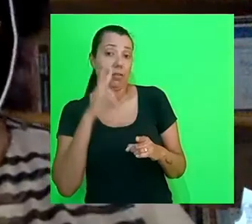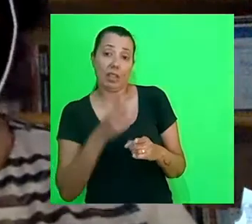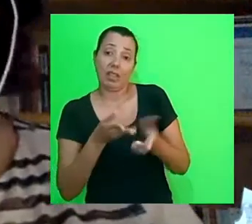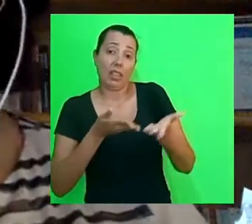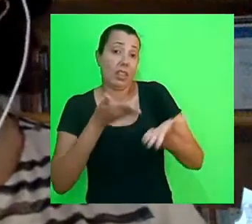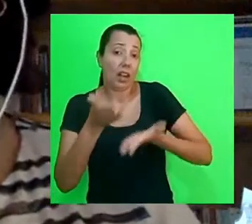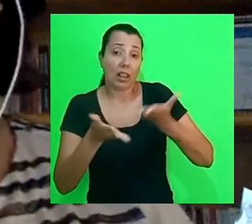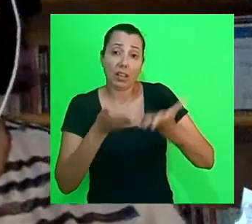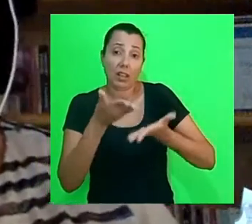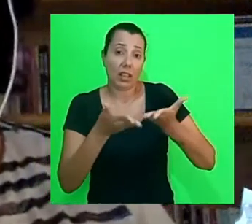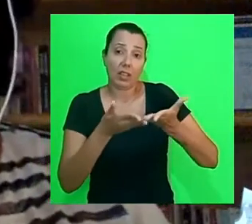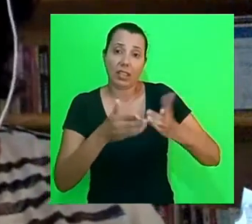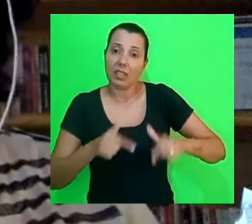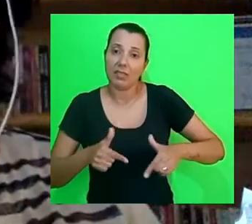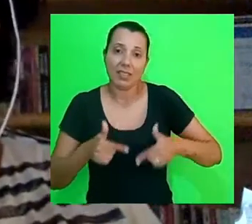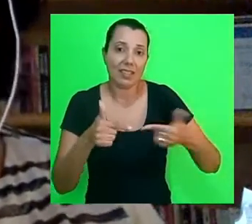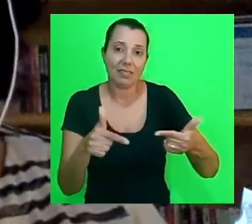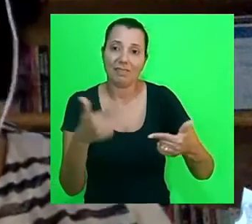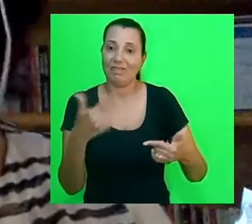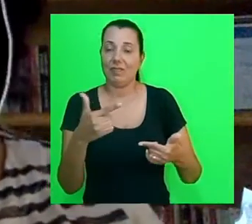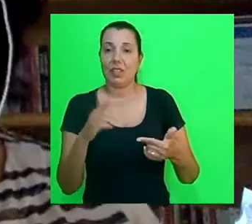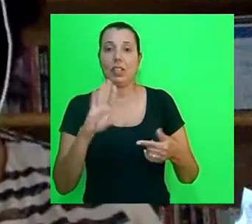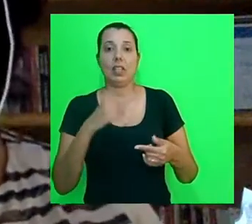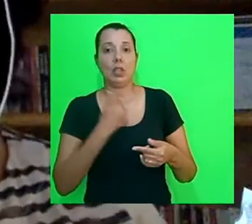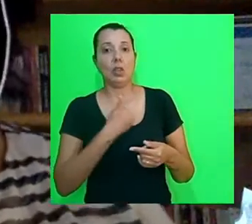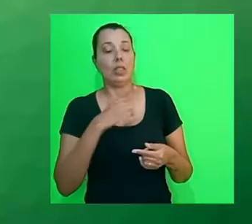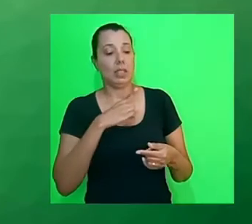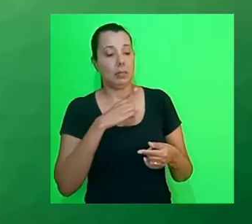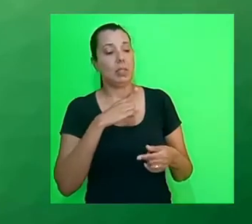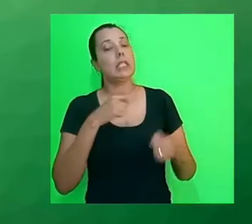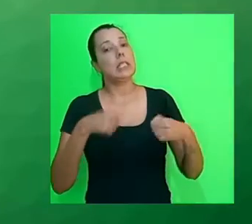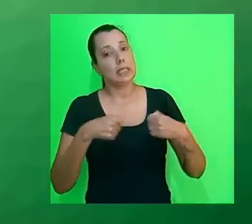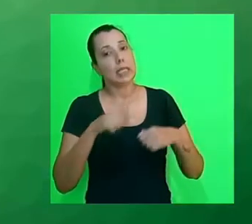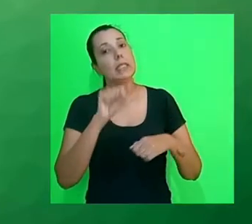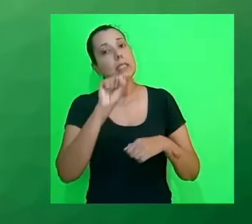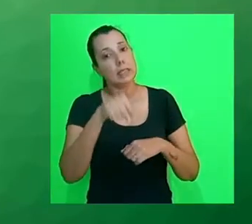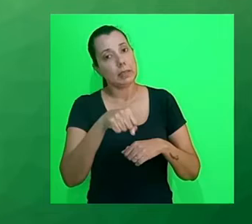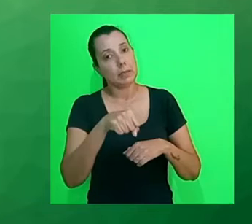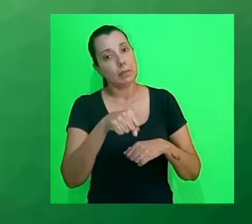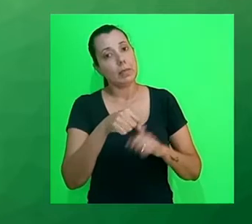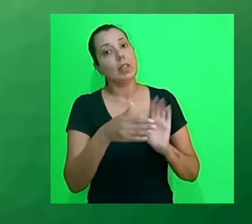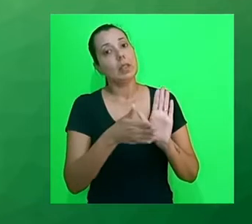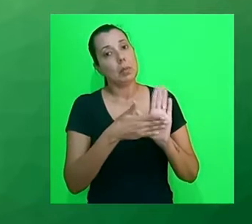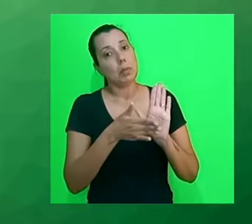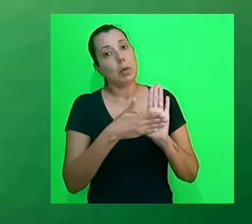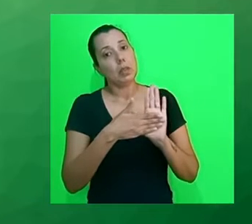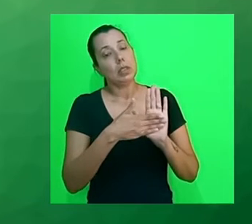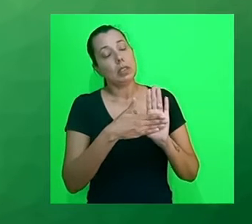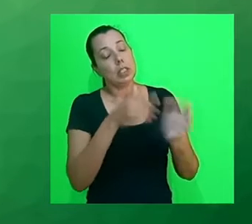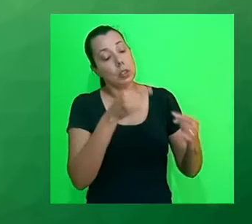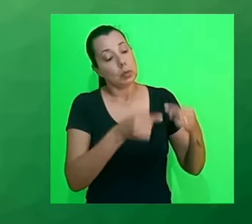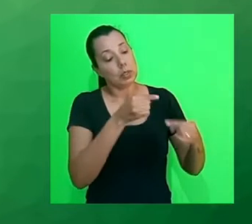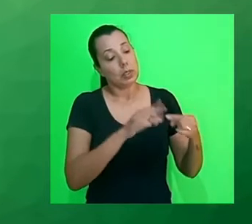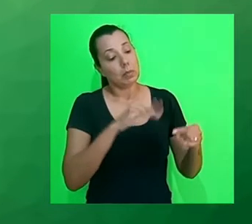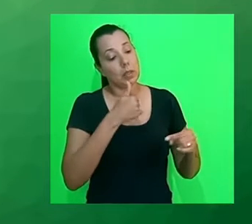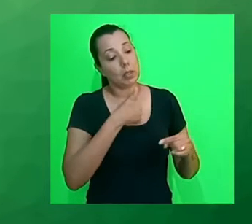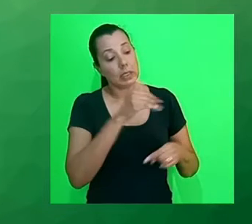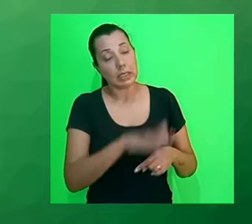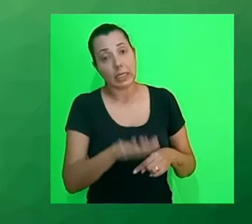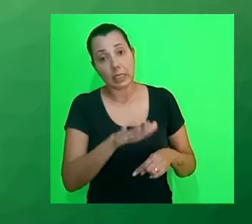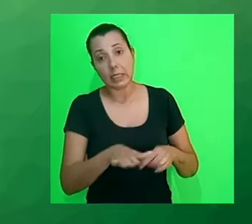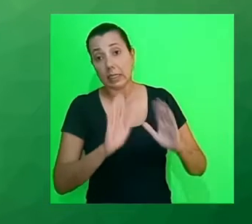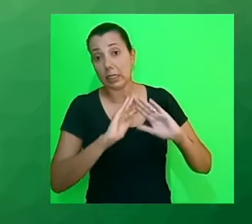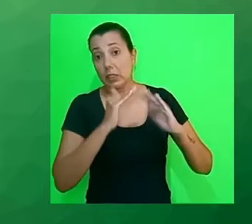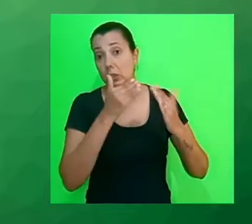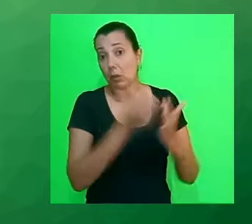cultura, para que a gente possa, de fato, ter um mundo melhor. A Valesca coloca, né, da necessidade da gente construir